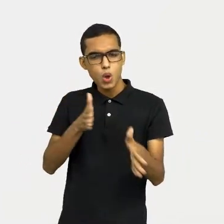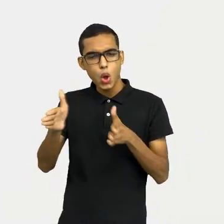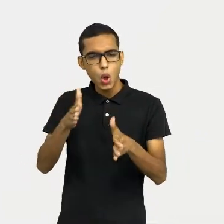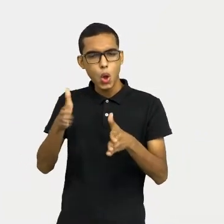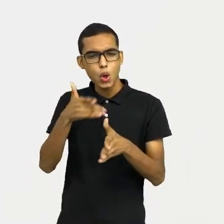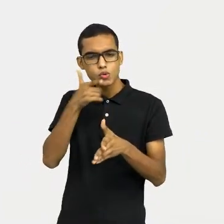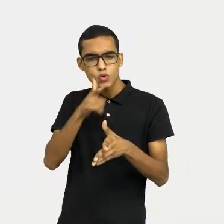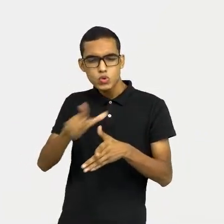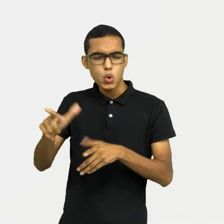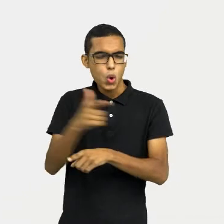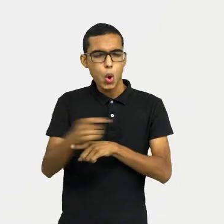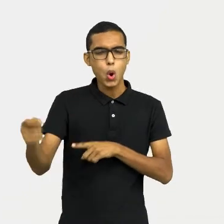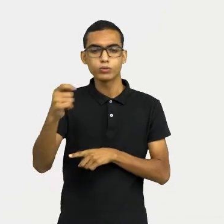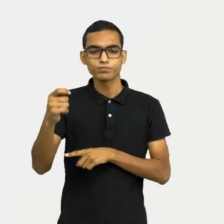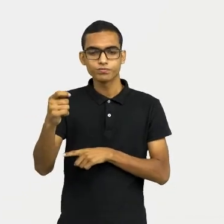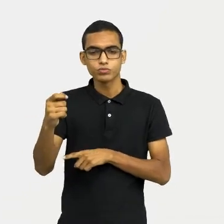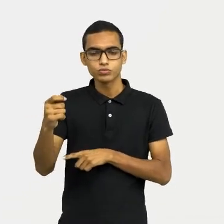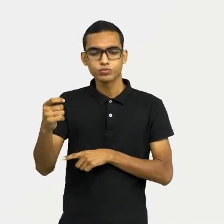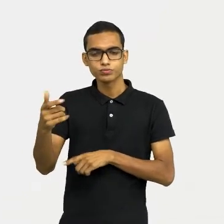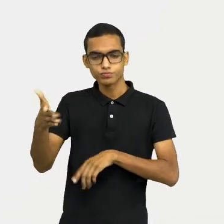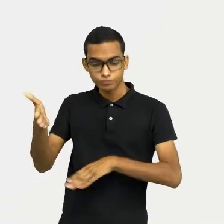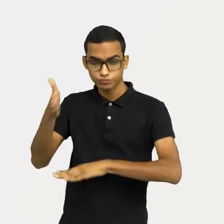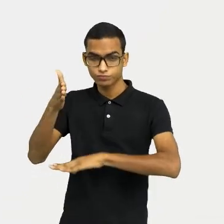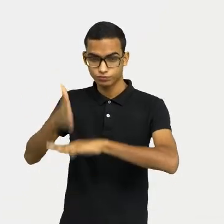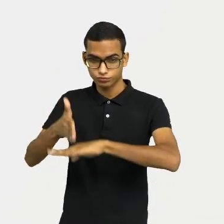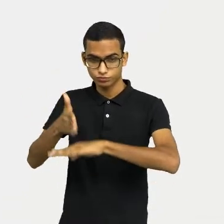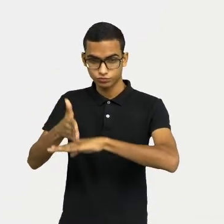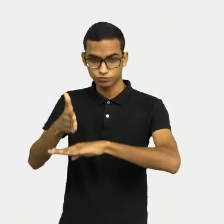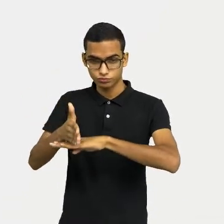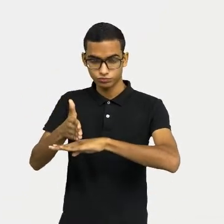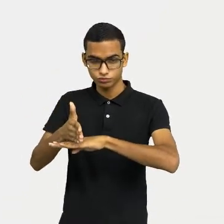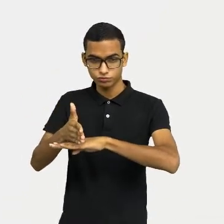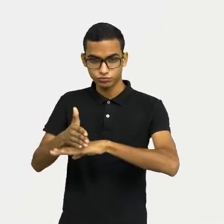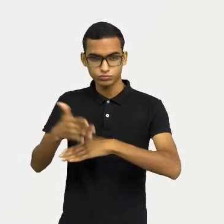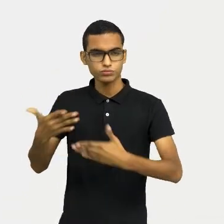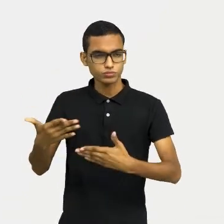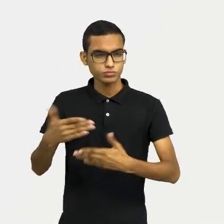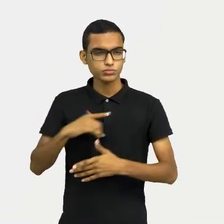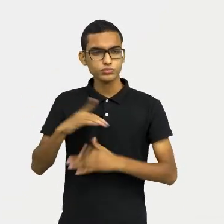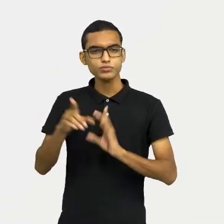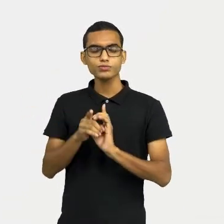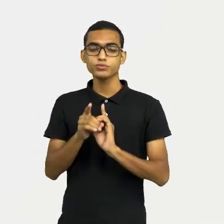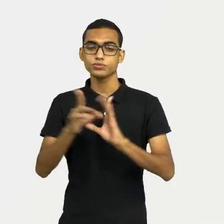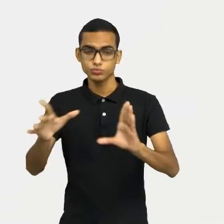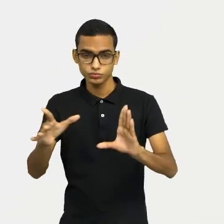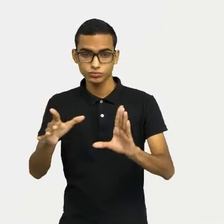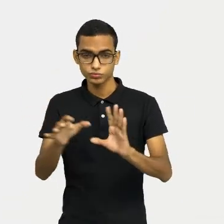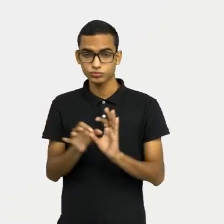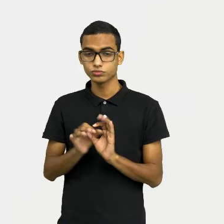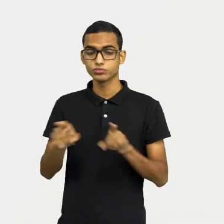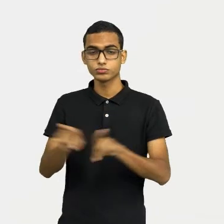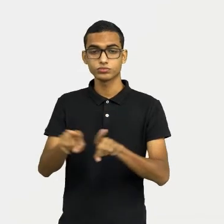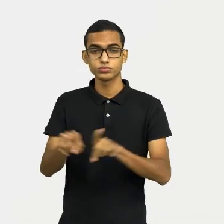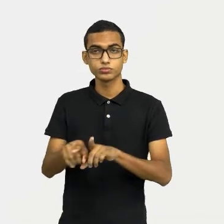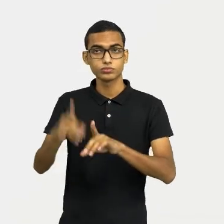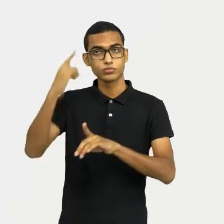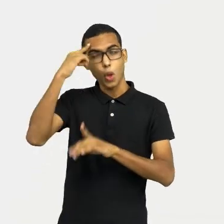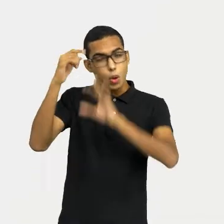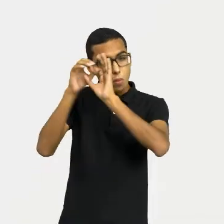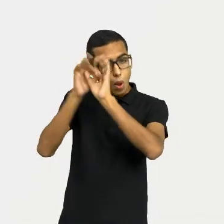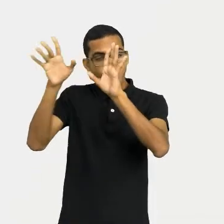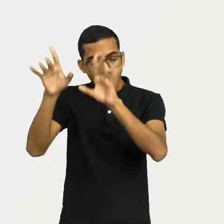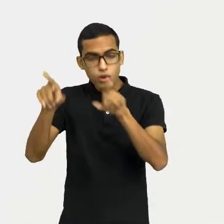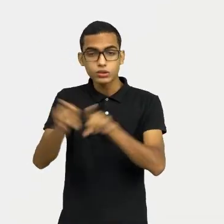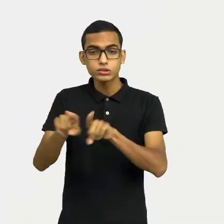tá certo? Então, o que vocês lembram? Temos aqui, ó, quem seriam elas? Democracia e liberalismo, e o Estado